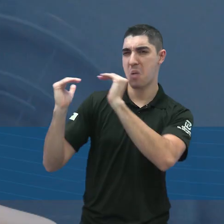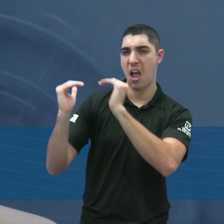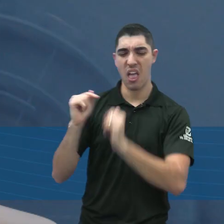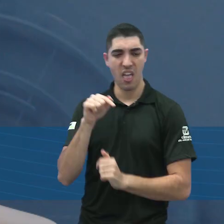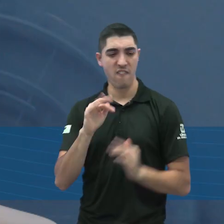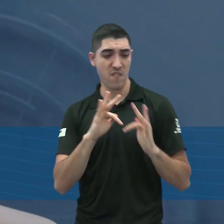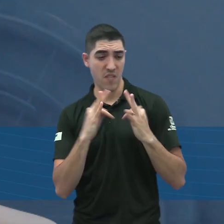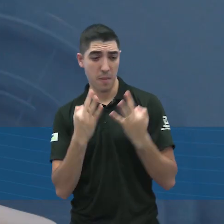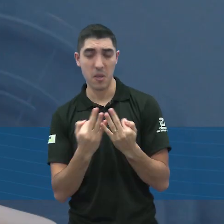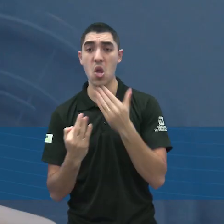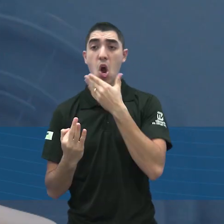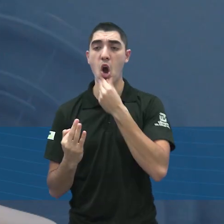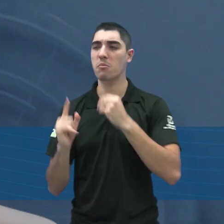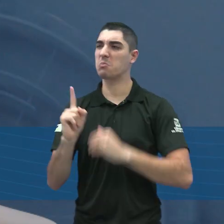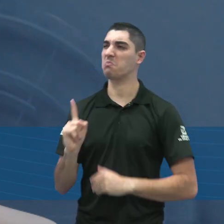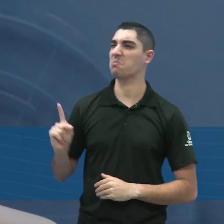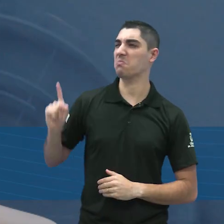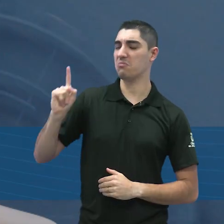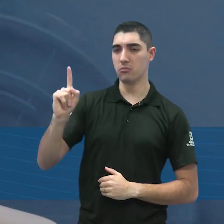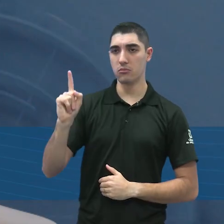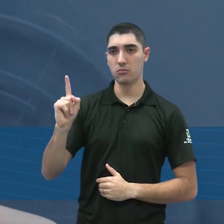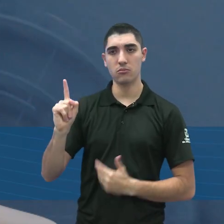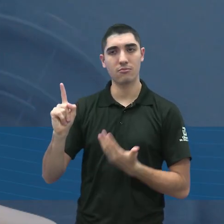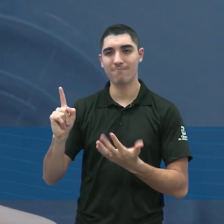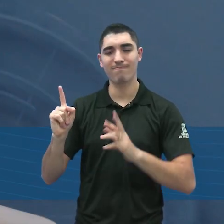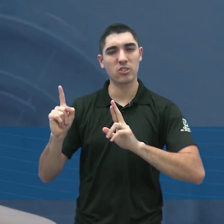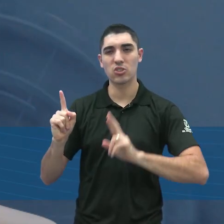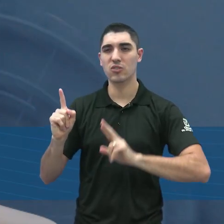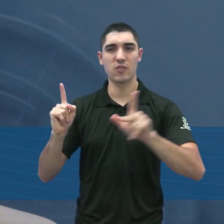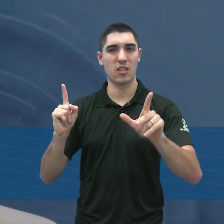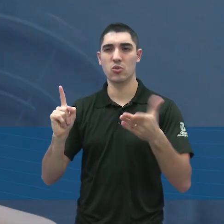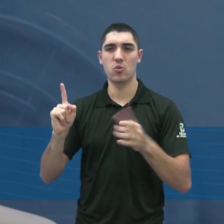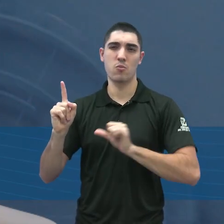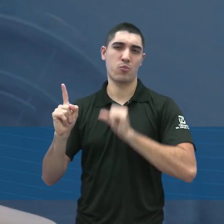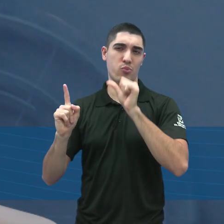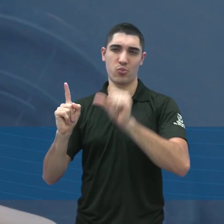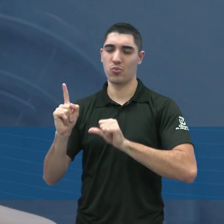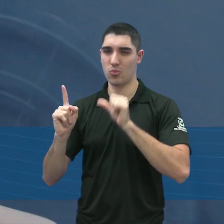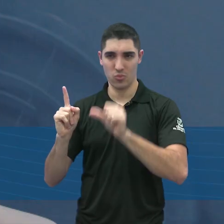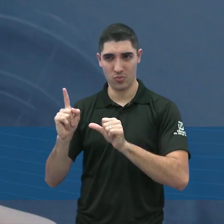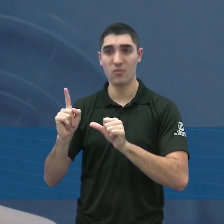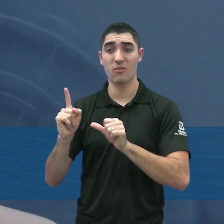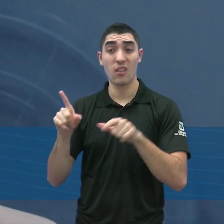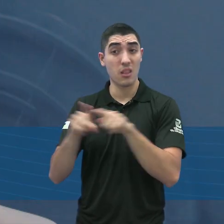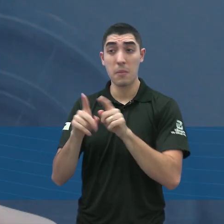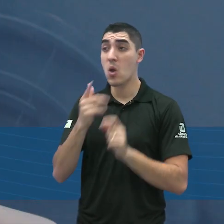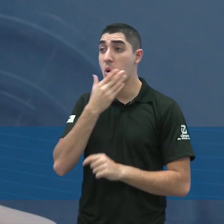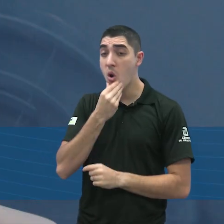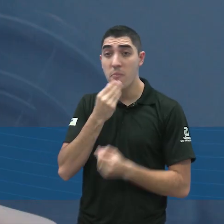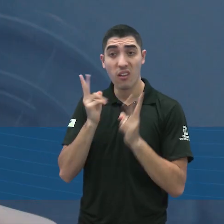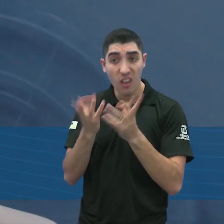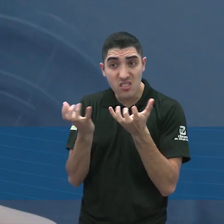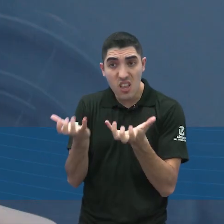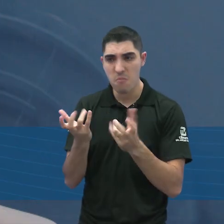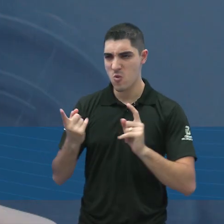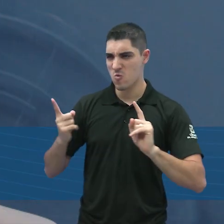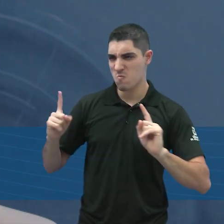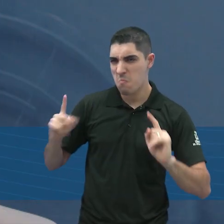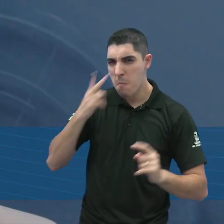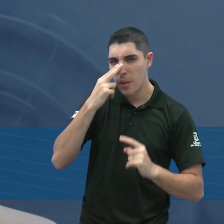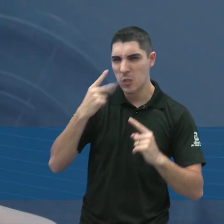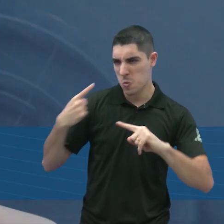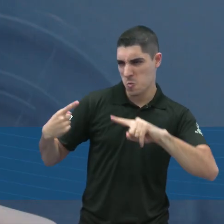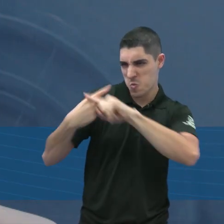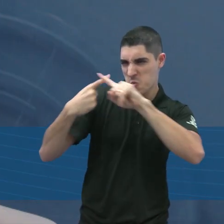da família, diante do contexto ao qual ele está inserido, e uma competitividade muito forte. Né? E com isso ele